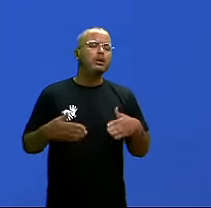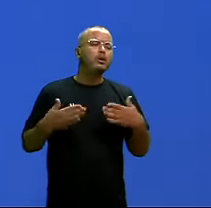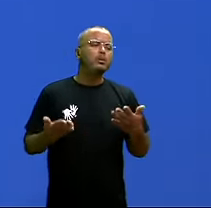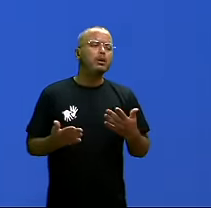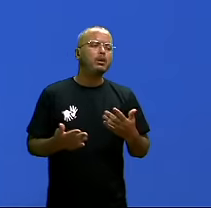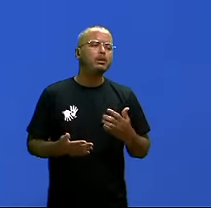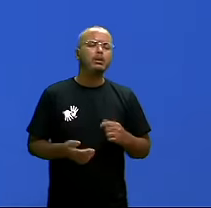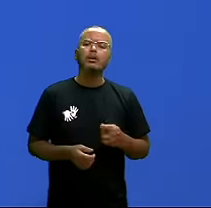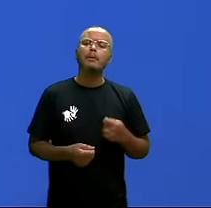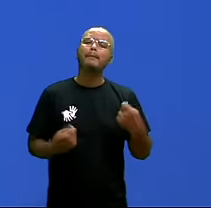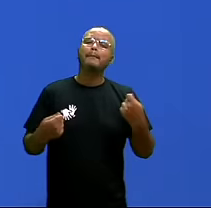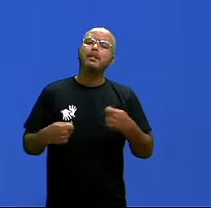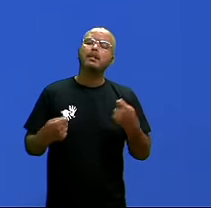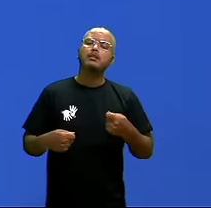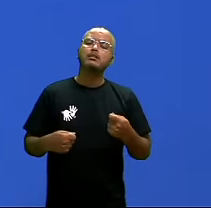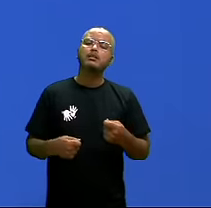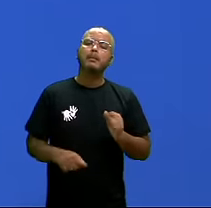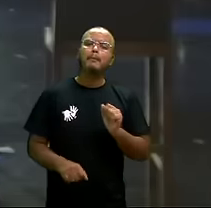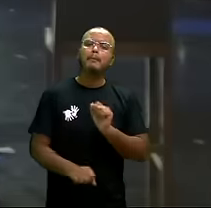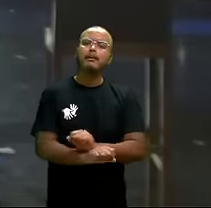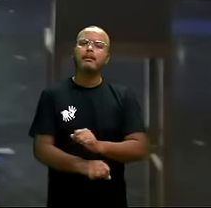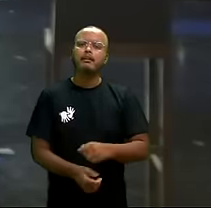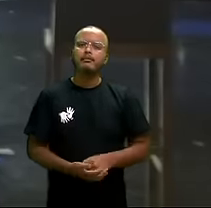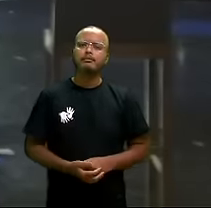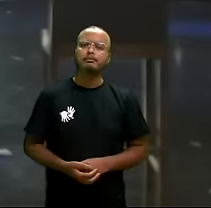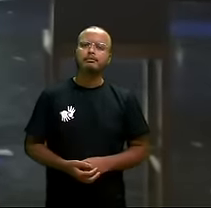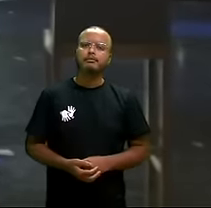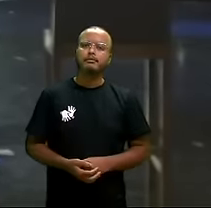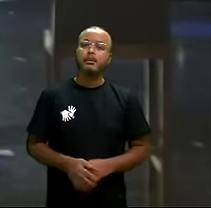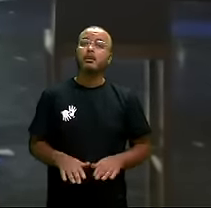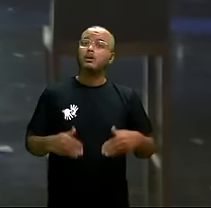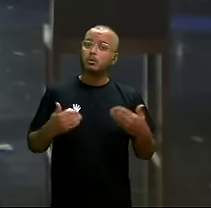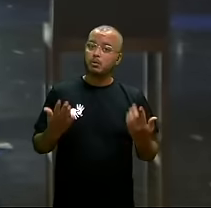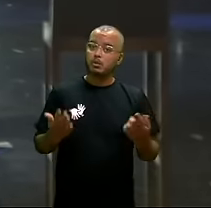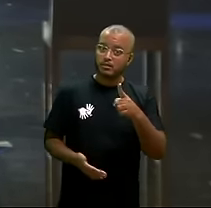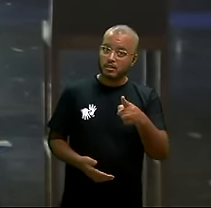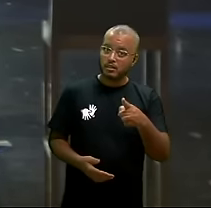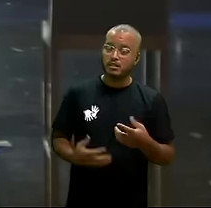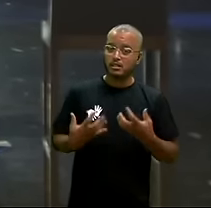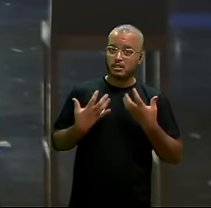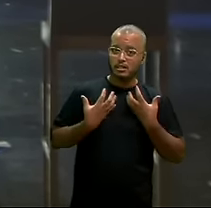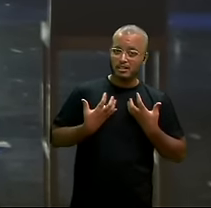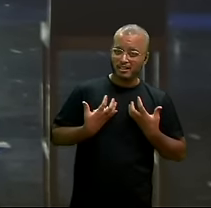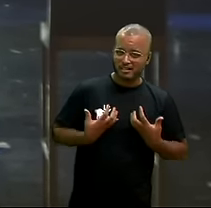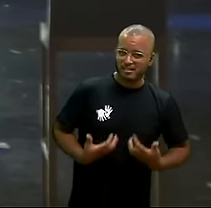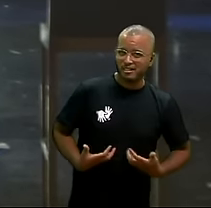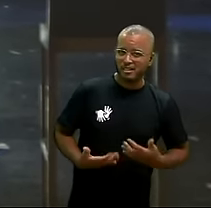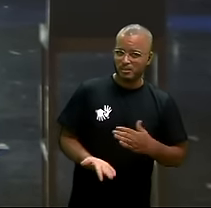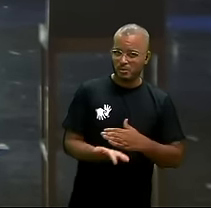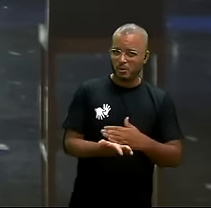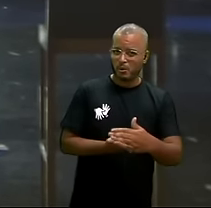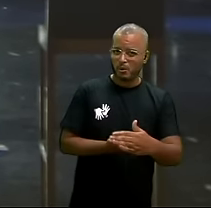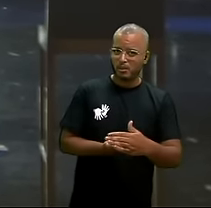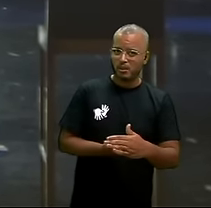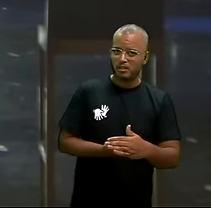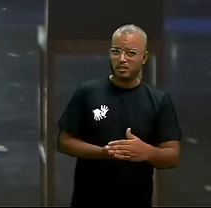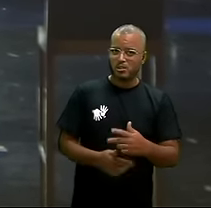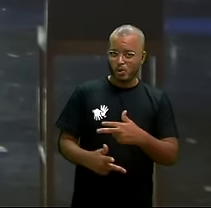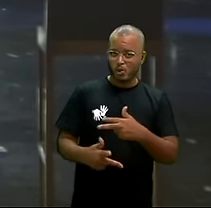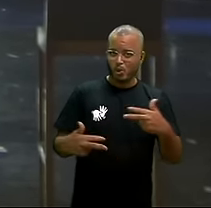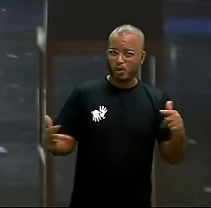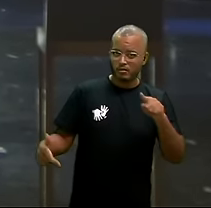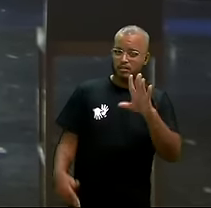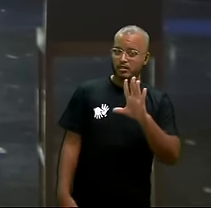ter raiva daquilo que você mais ama. Quando você começa a se cansar daquilo que você mais ama. Irmão, você não pode desistir, você tem que descansar